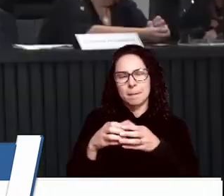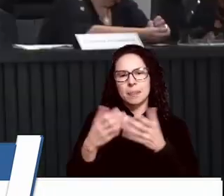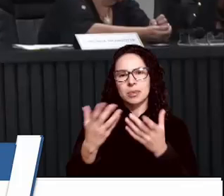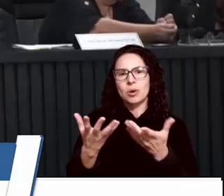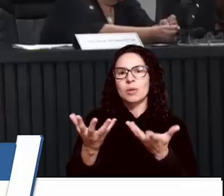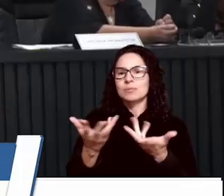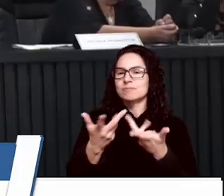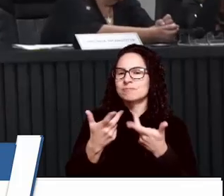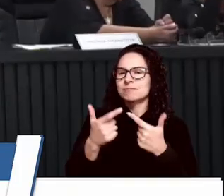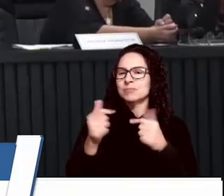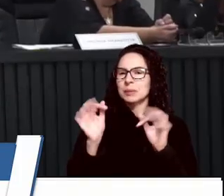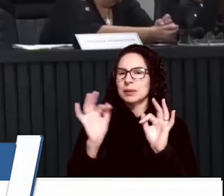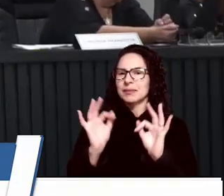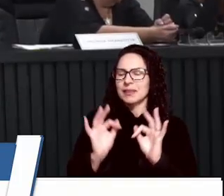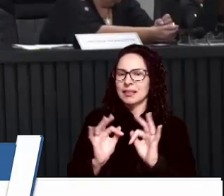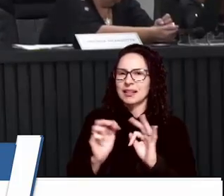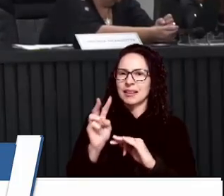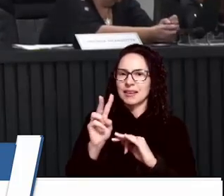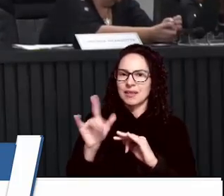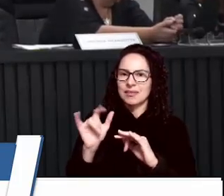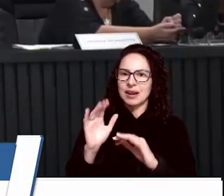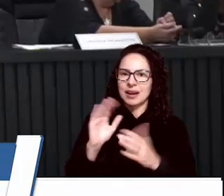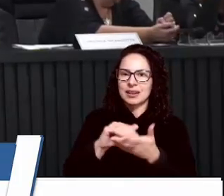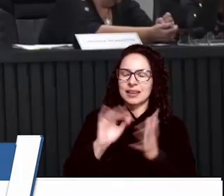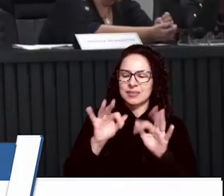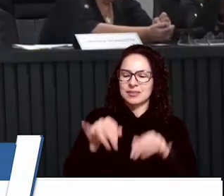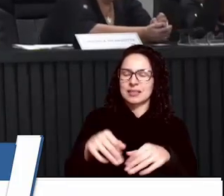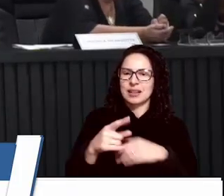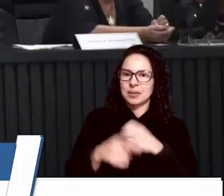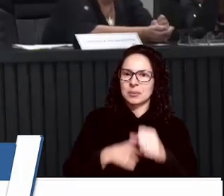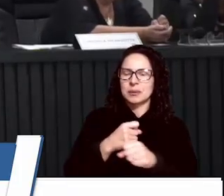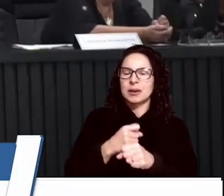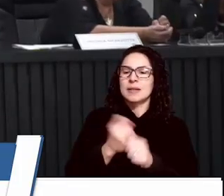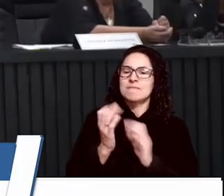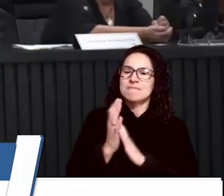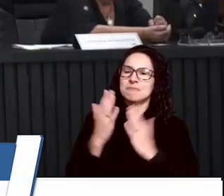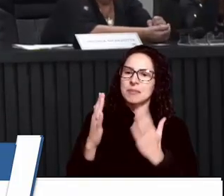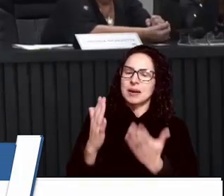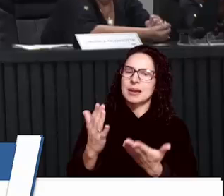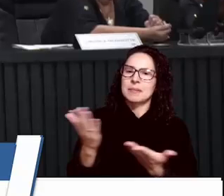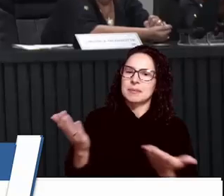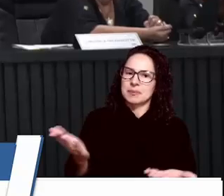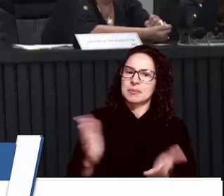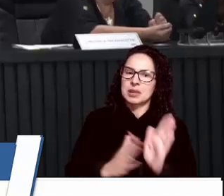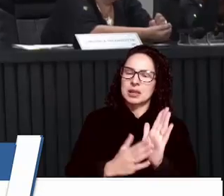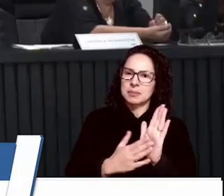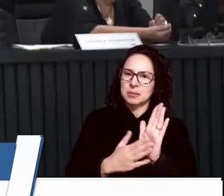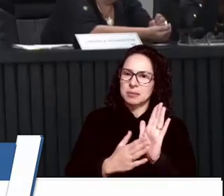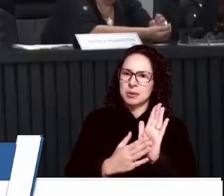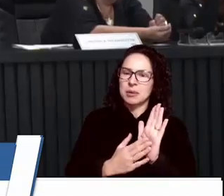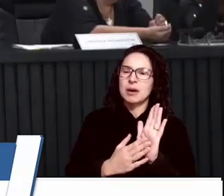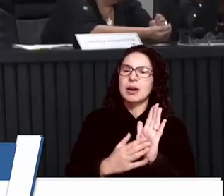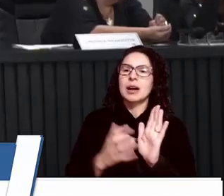feliz, que nós vamos reunir no final do ano. Então parabéns ao Daniel pela propositura. Eu acho que é